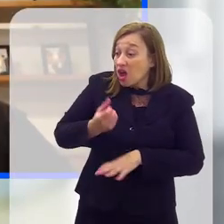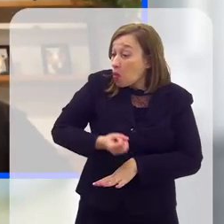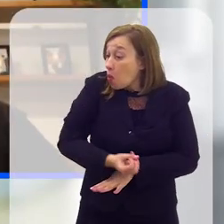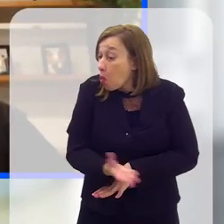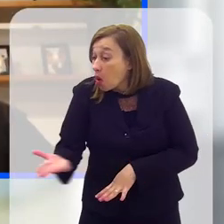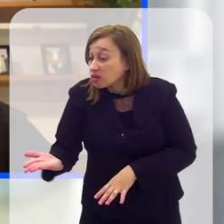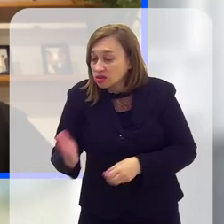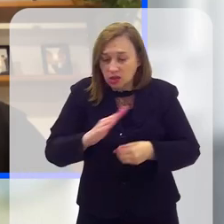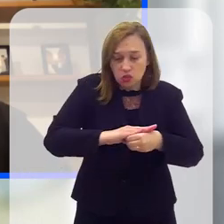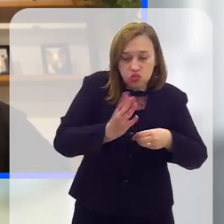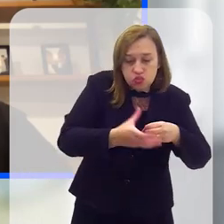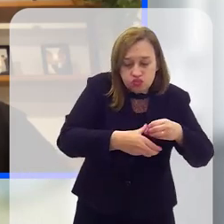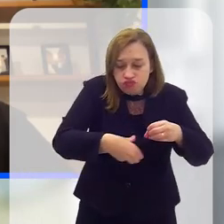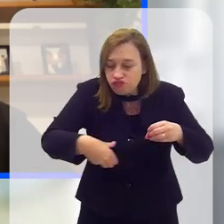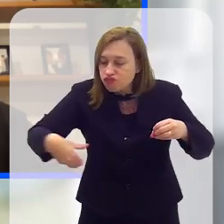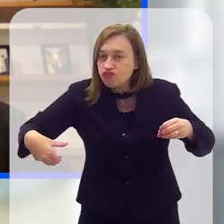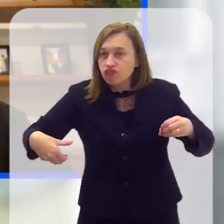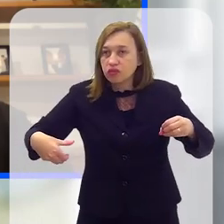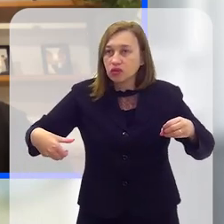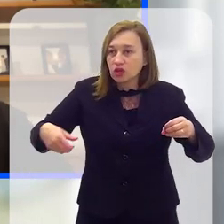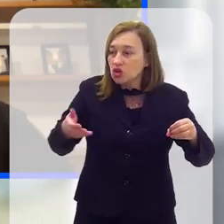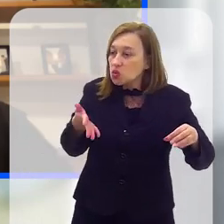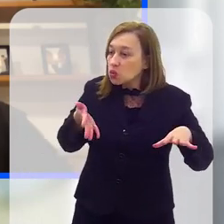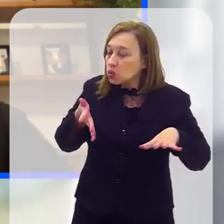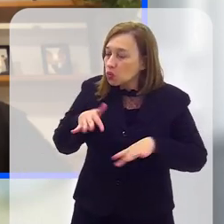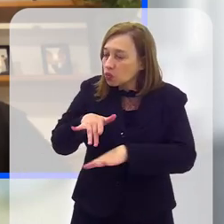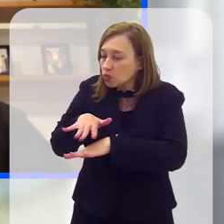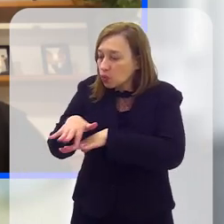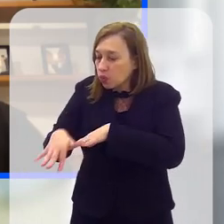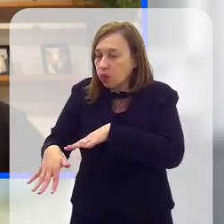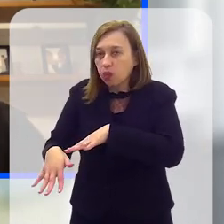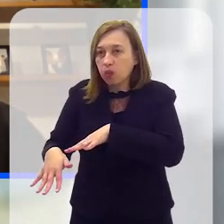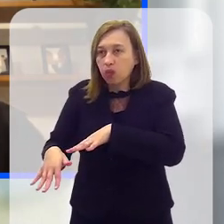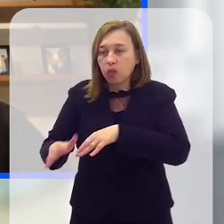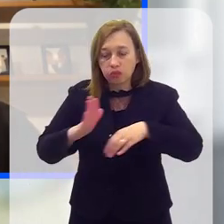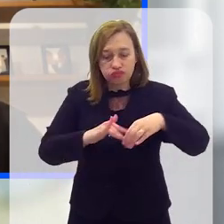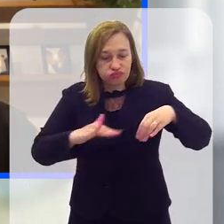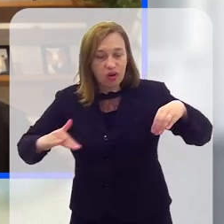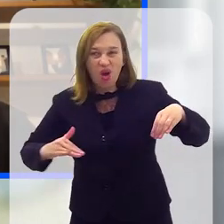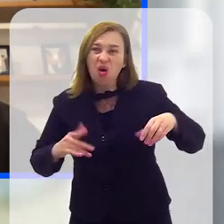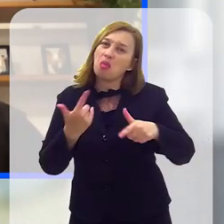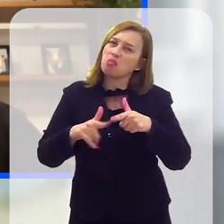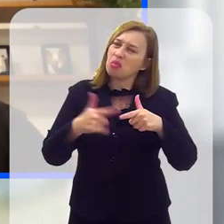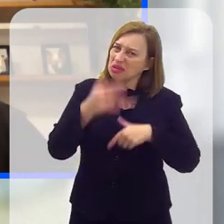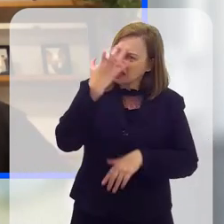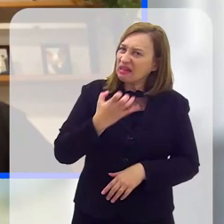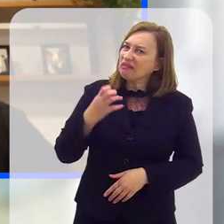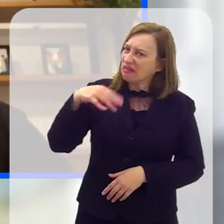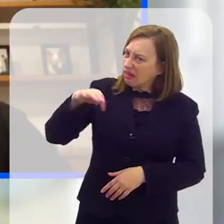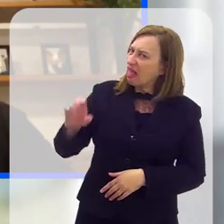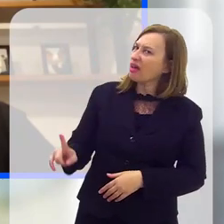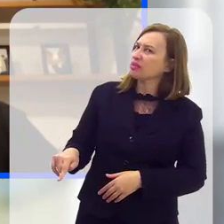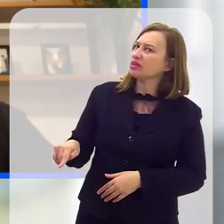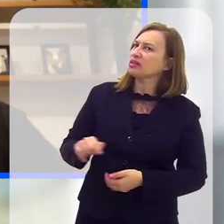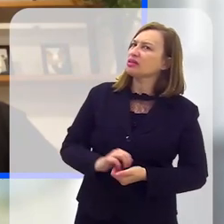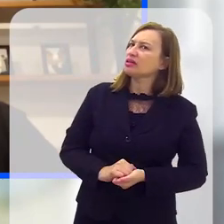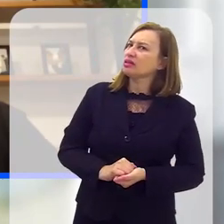né? Indo para dentro da Baía de Guanabara. É um problema muito sério, né,